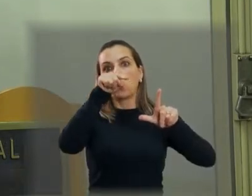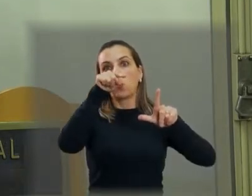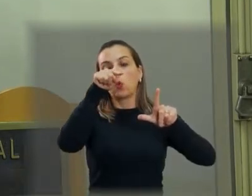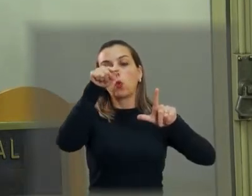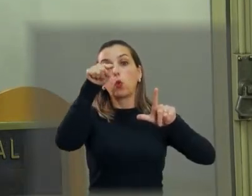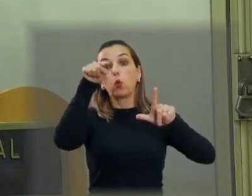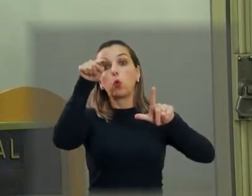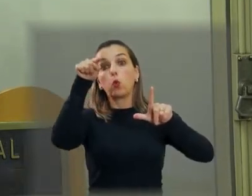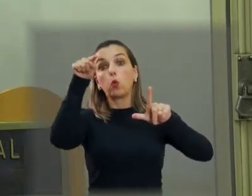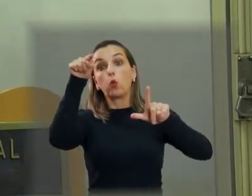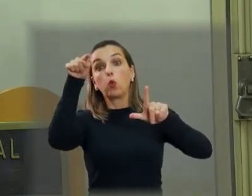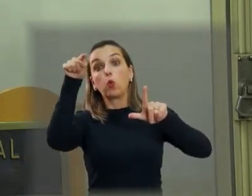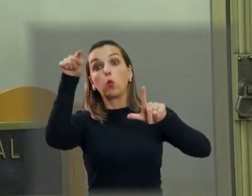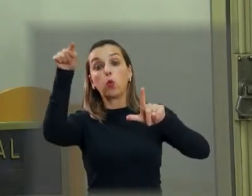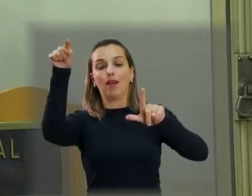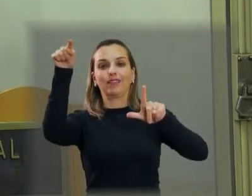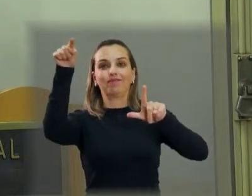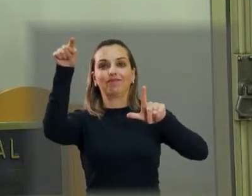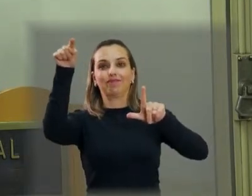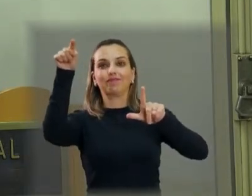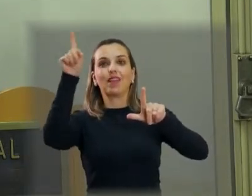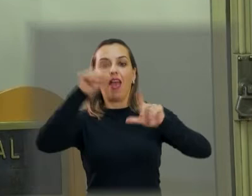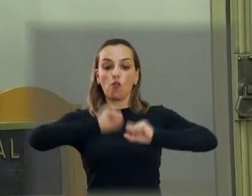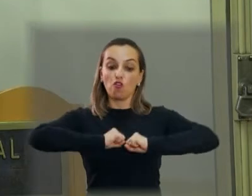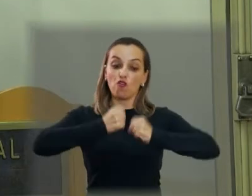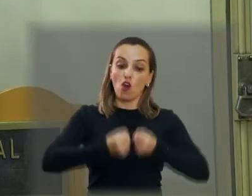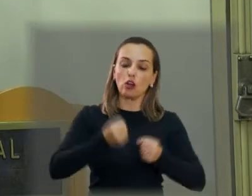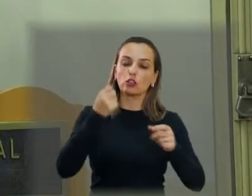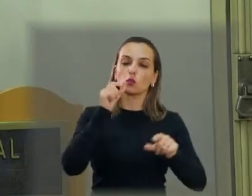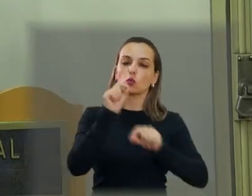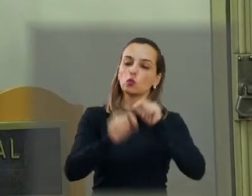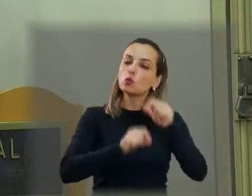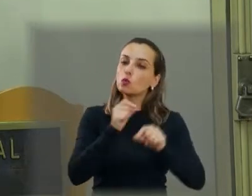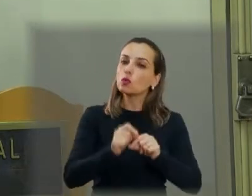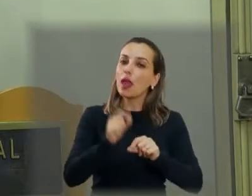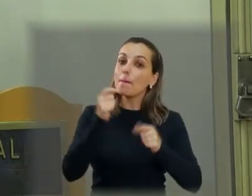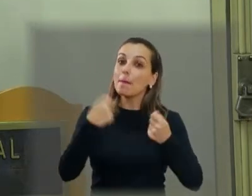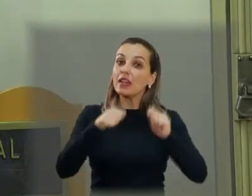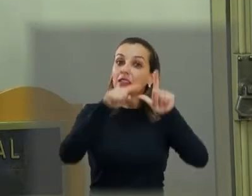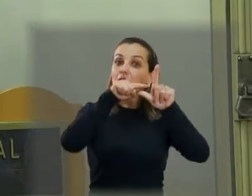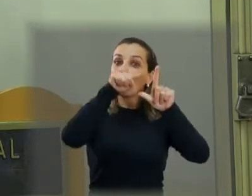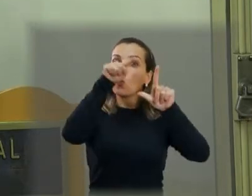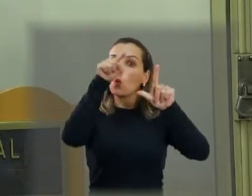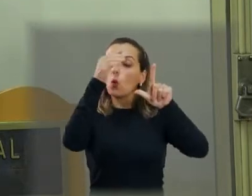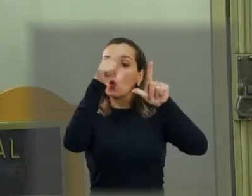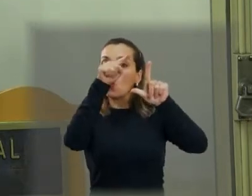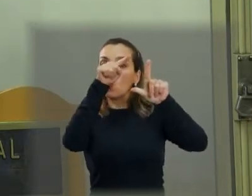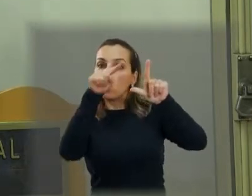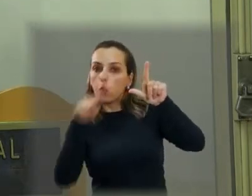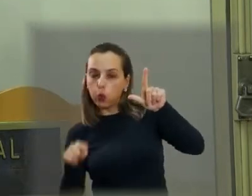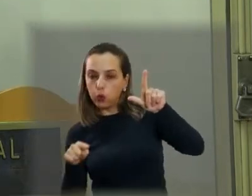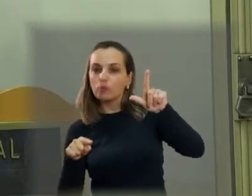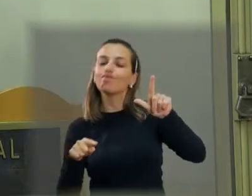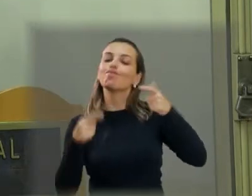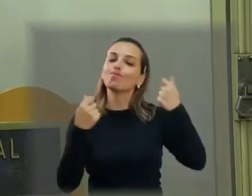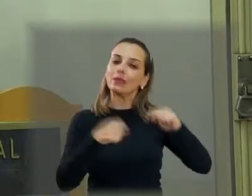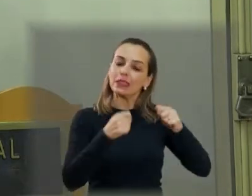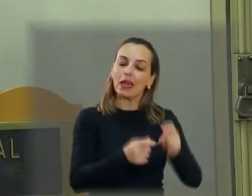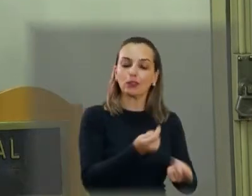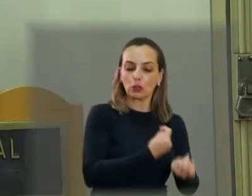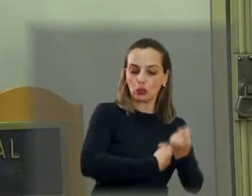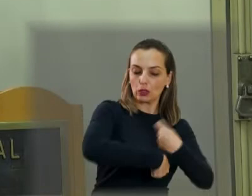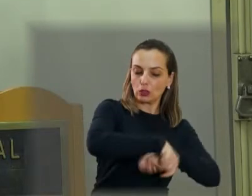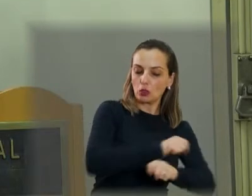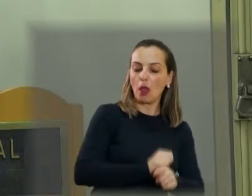sentido de achatar a curva, demandaram, sim, da nossa economia, dos outros setores,